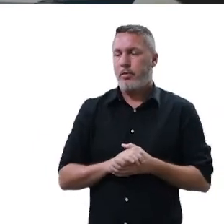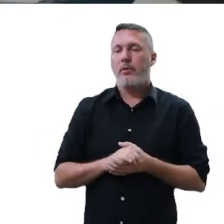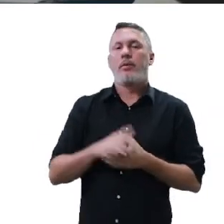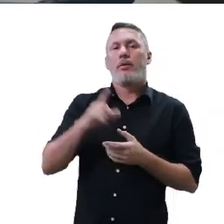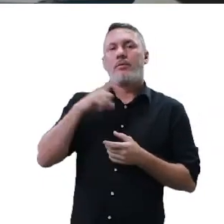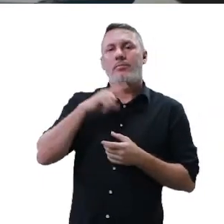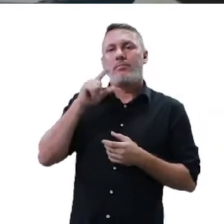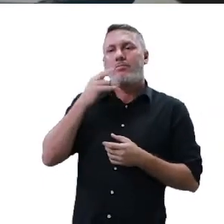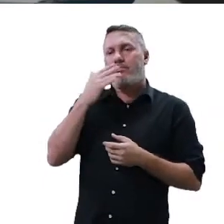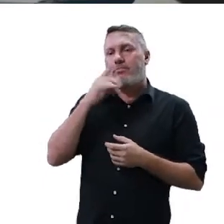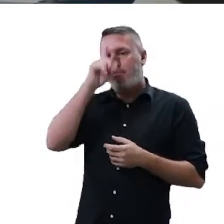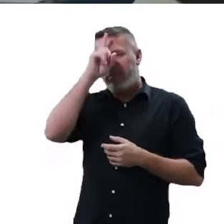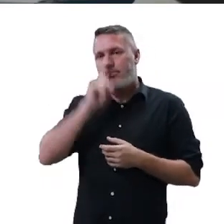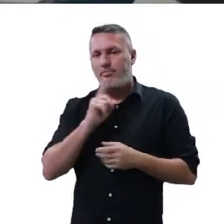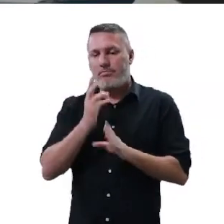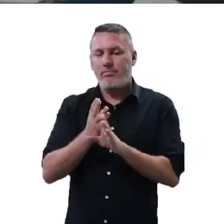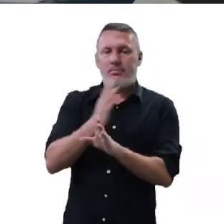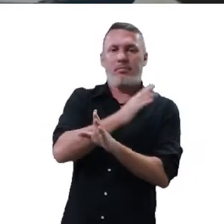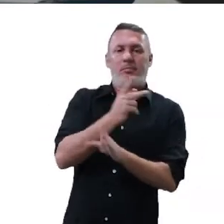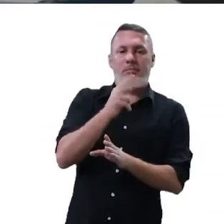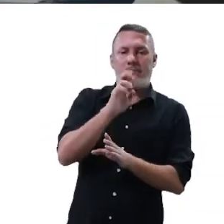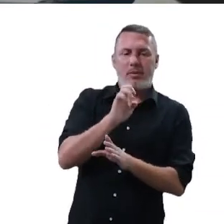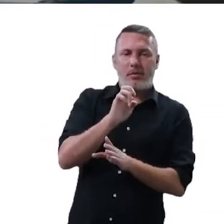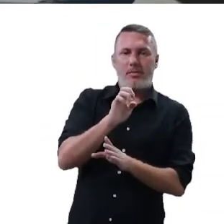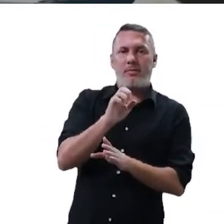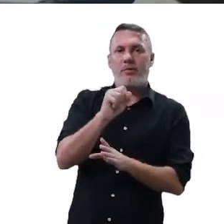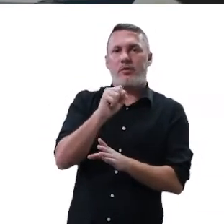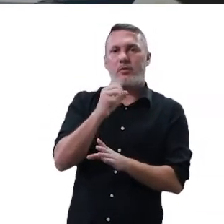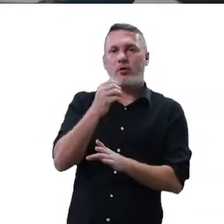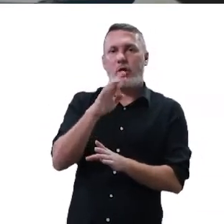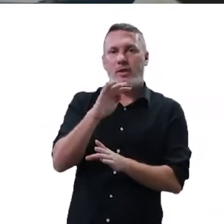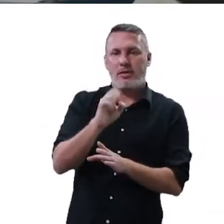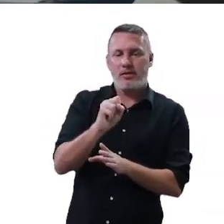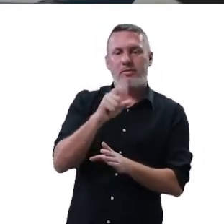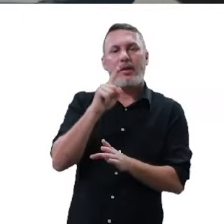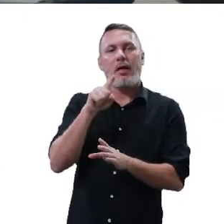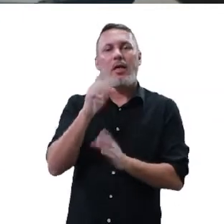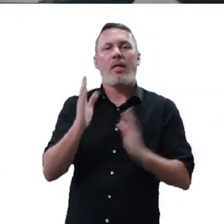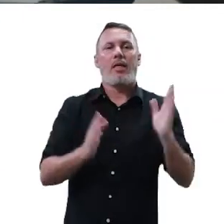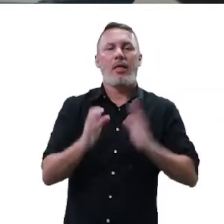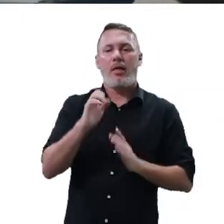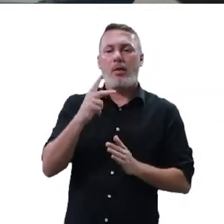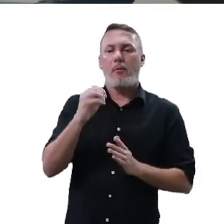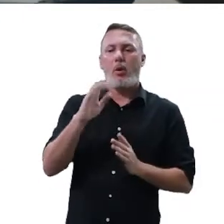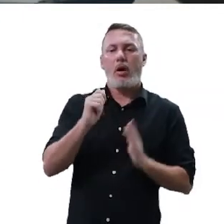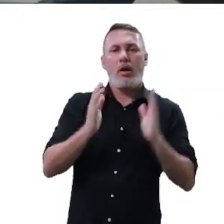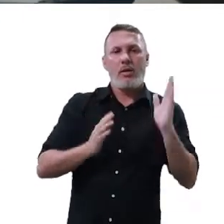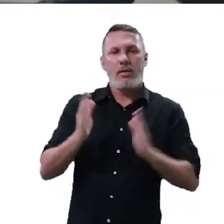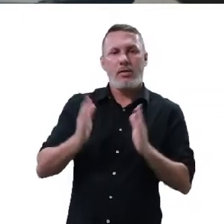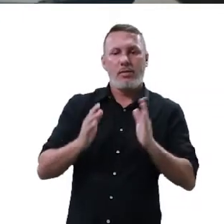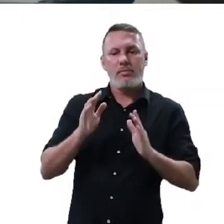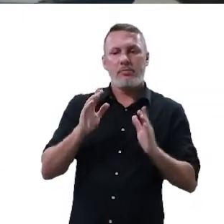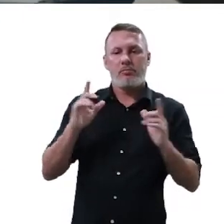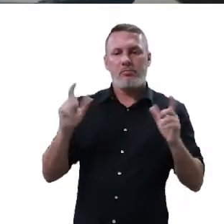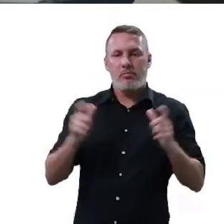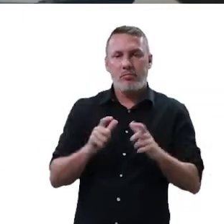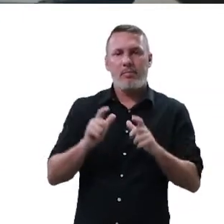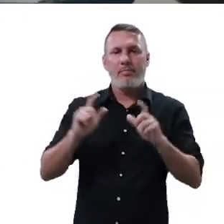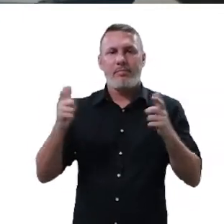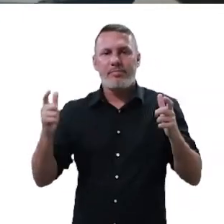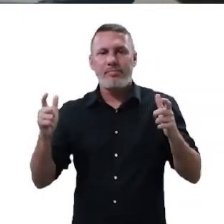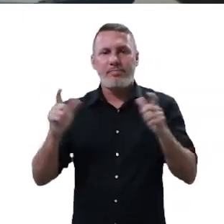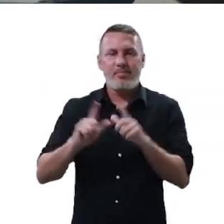temos de amarelinho a época pré-socrática, de amarelinho a época clássica, de vermelho a época clássica, a gente vai entender daqui a pouquinho